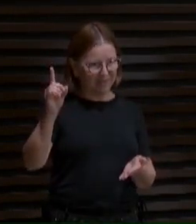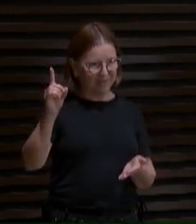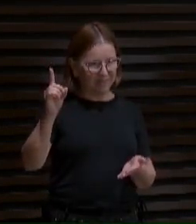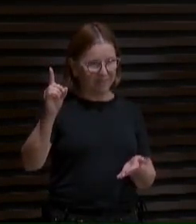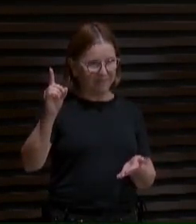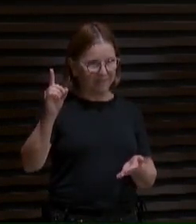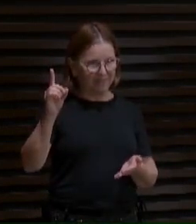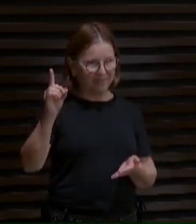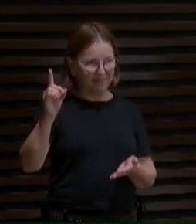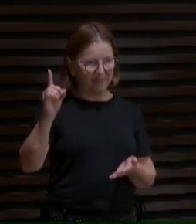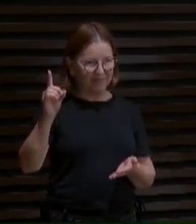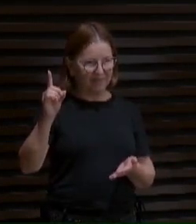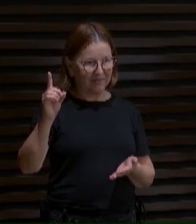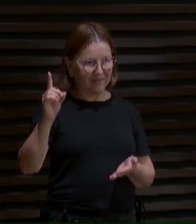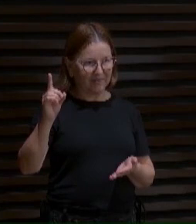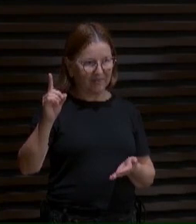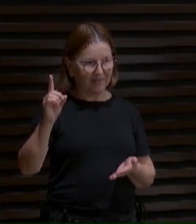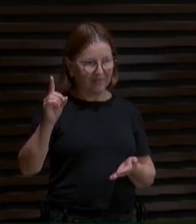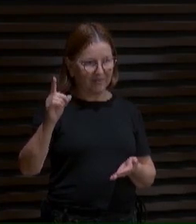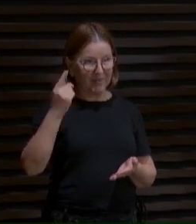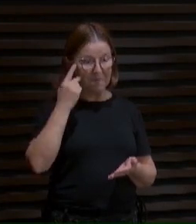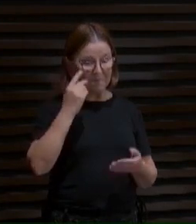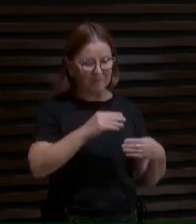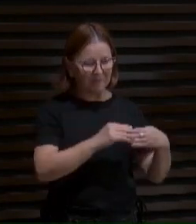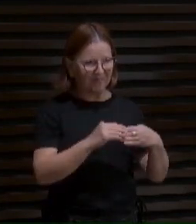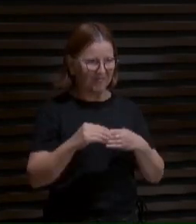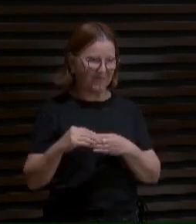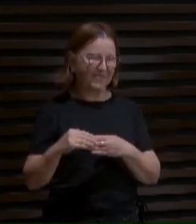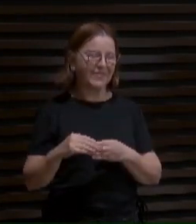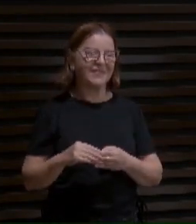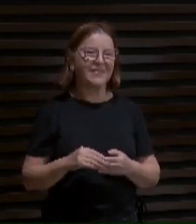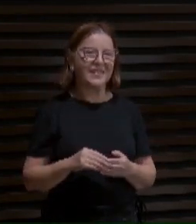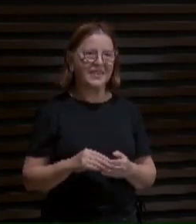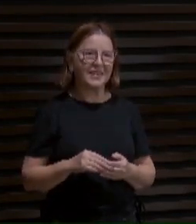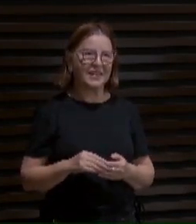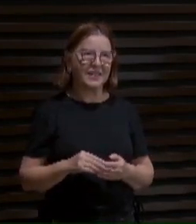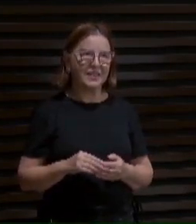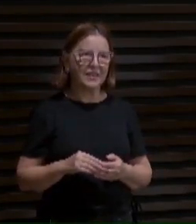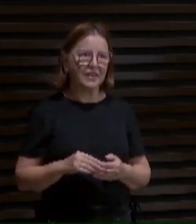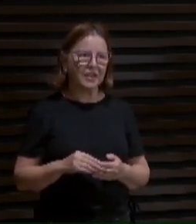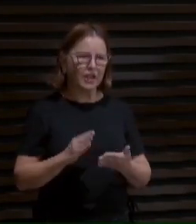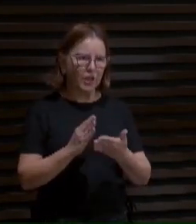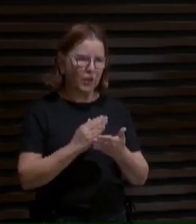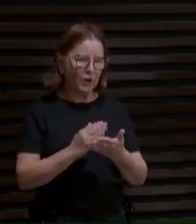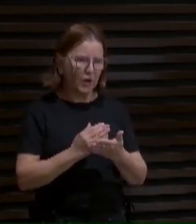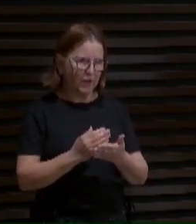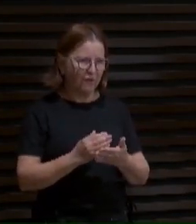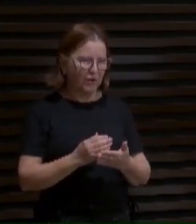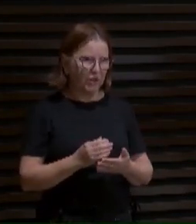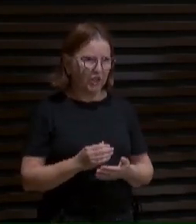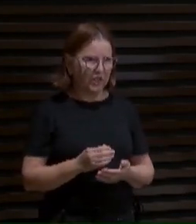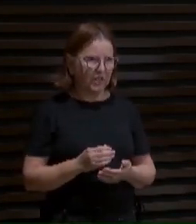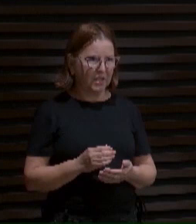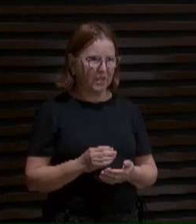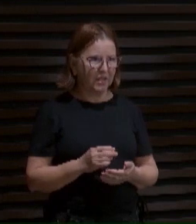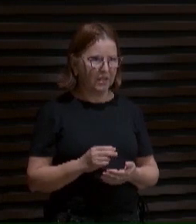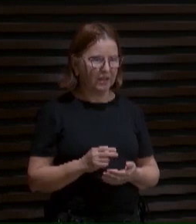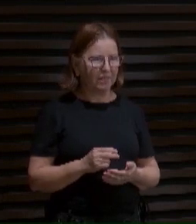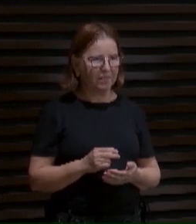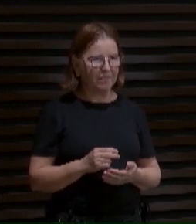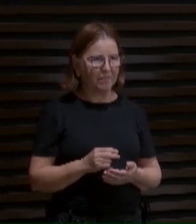dar o rumo. Quando nós chegamos no livro de Números, no